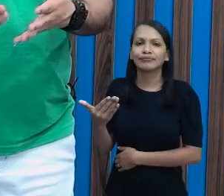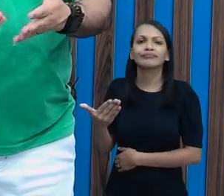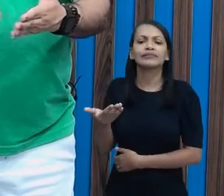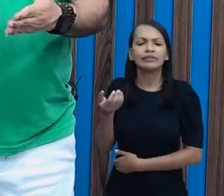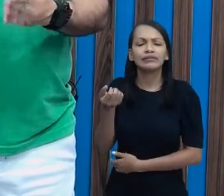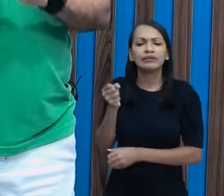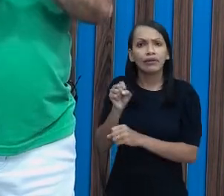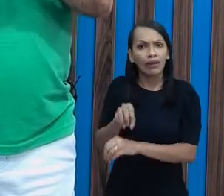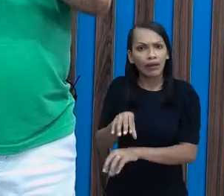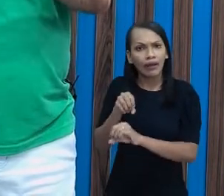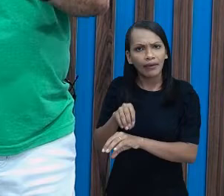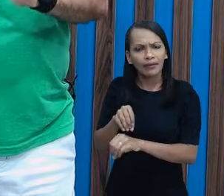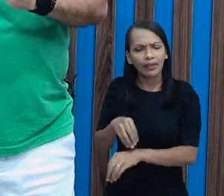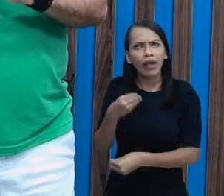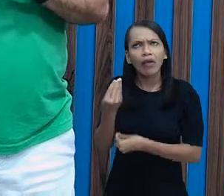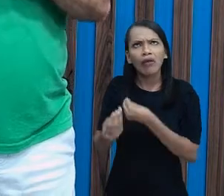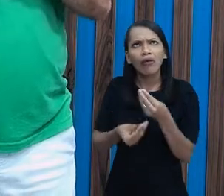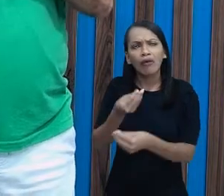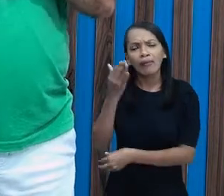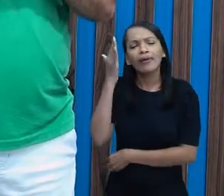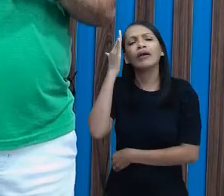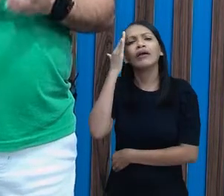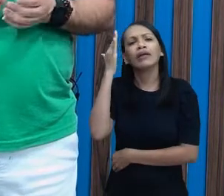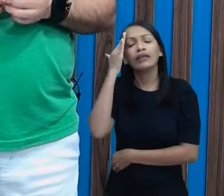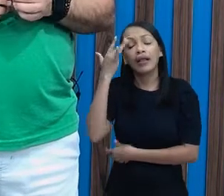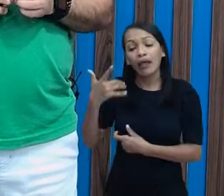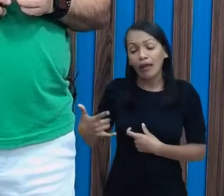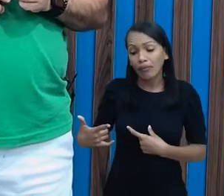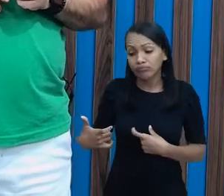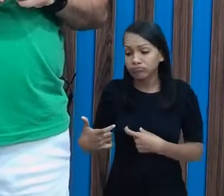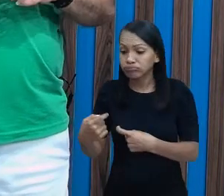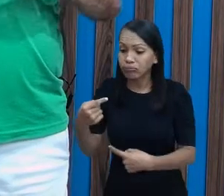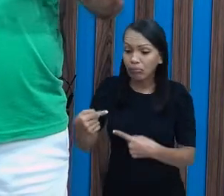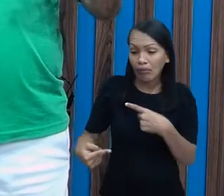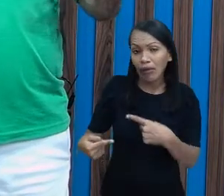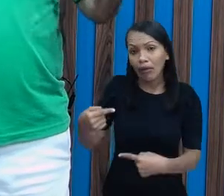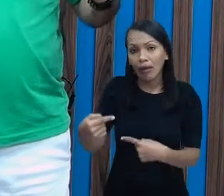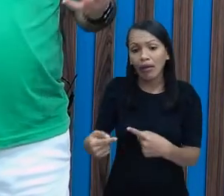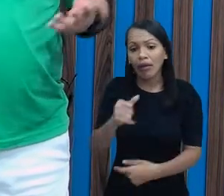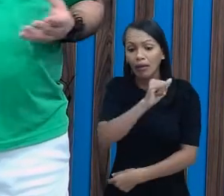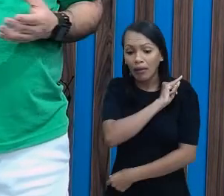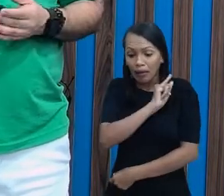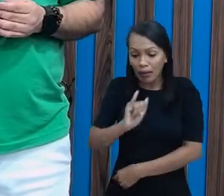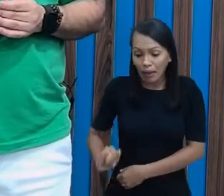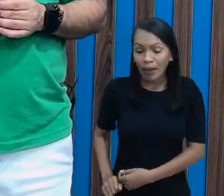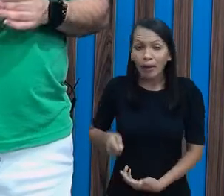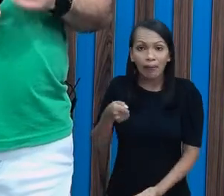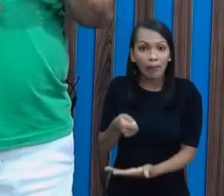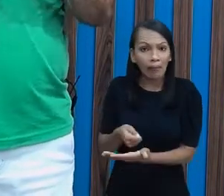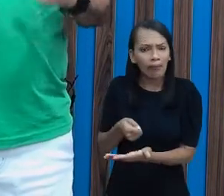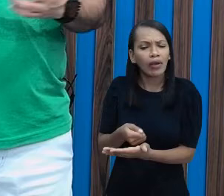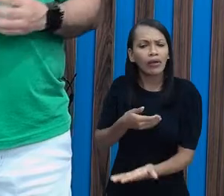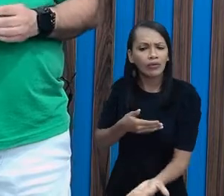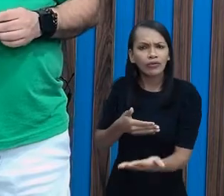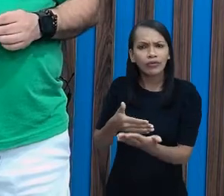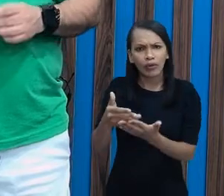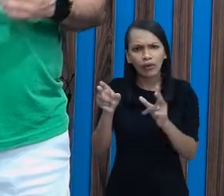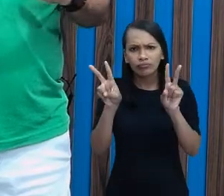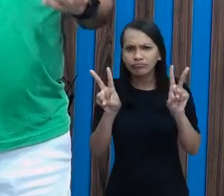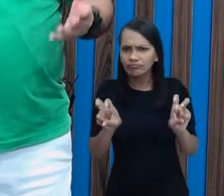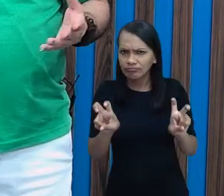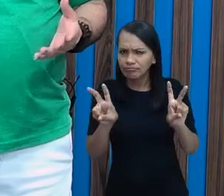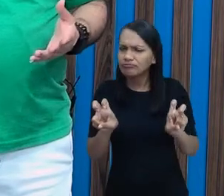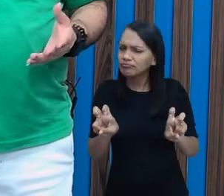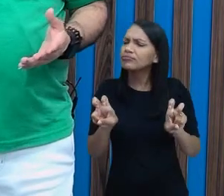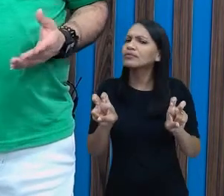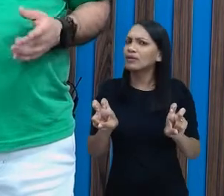tentar entender como essas disputas imperialistas elas começaram. E essa temática é uma